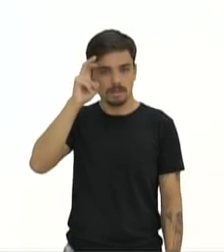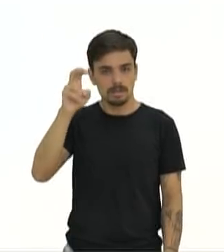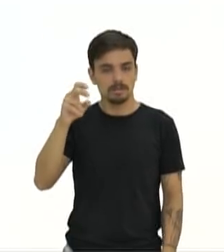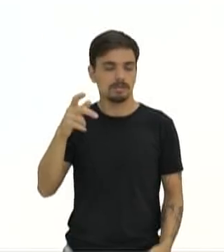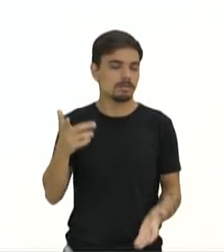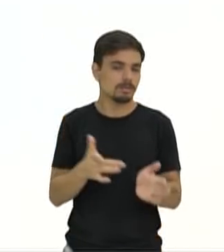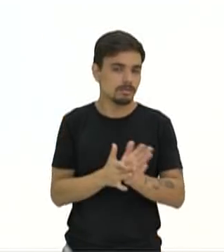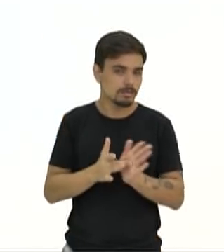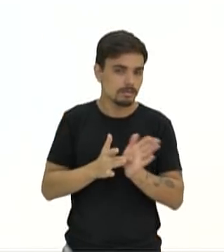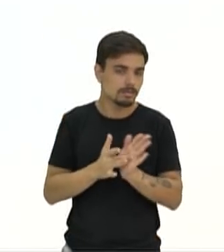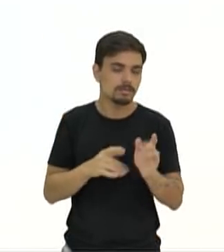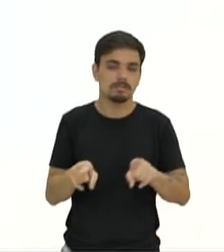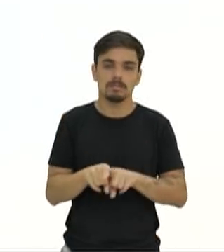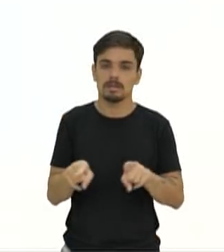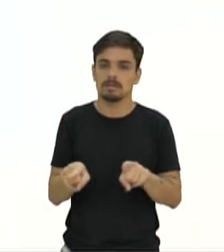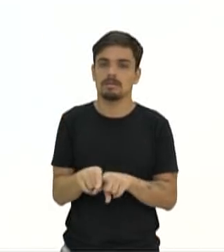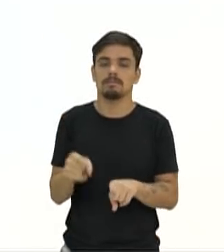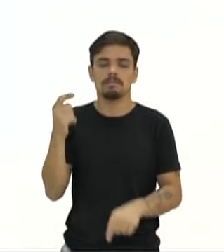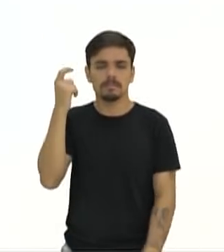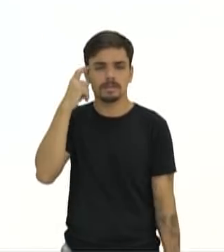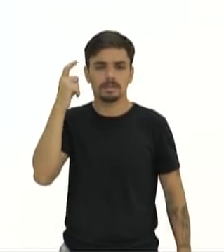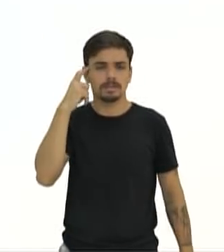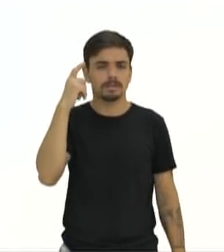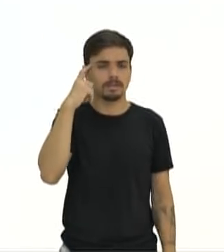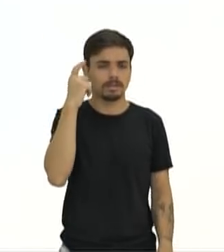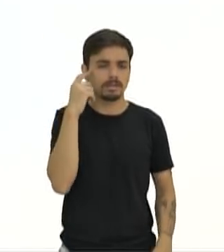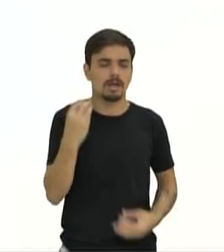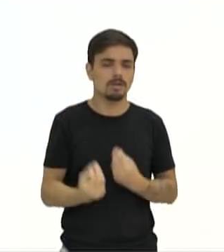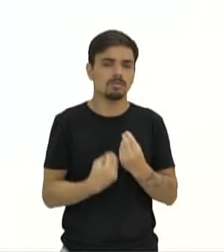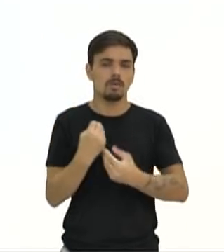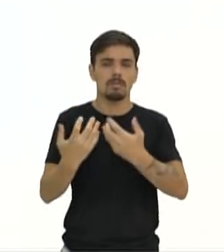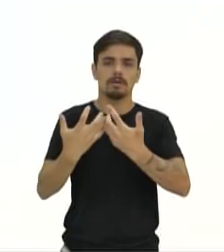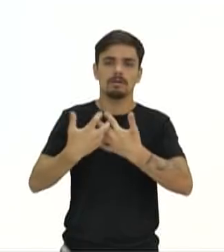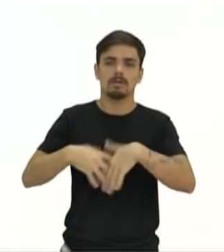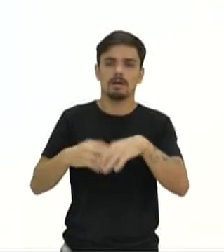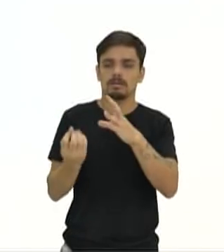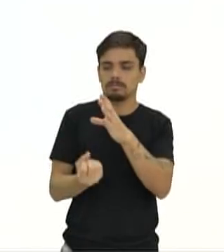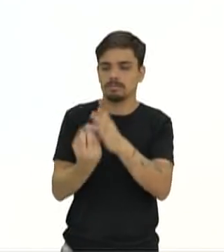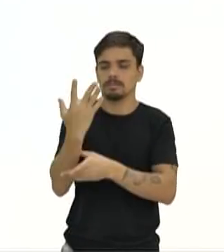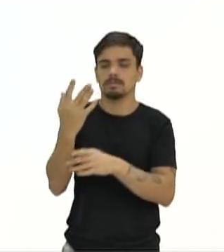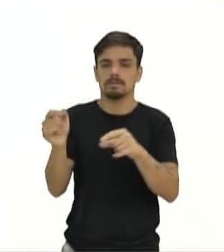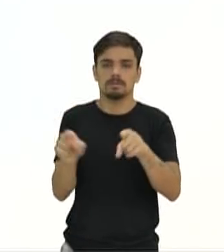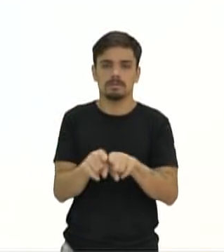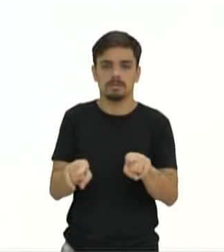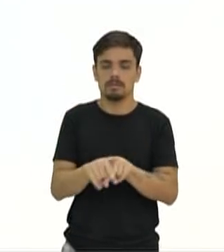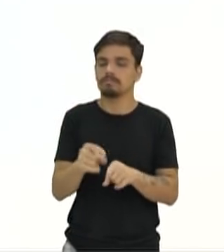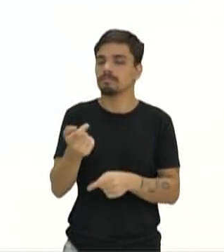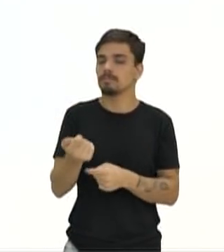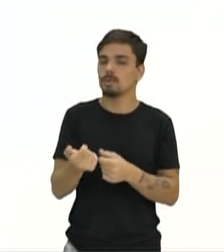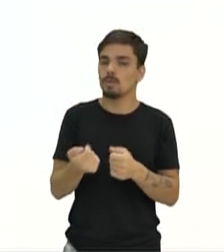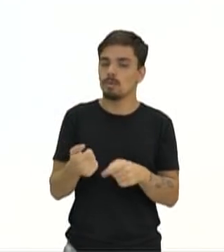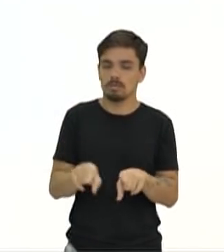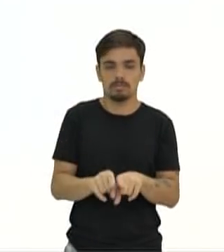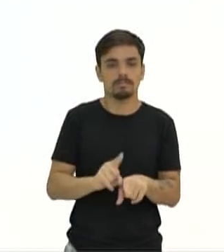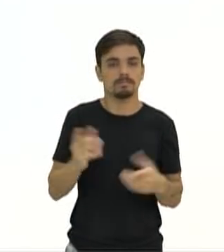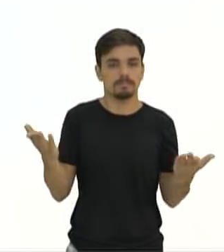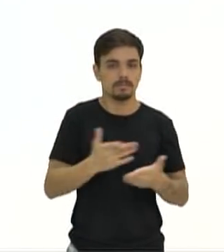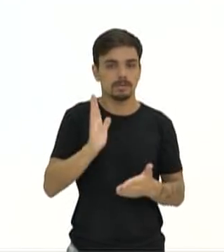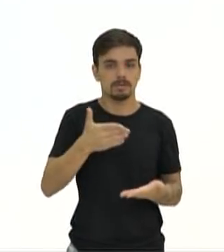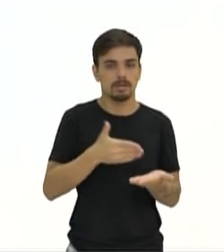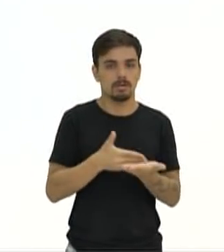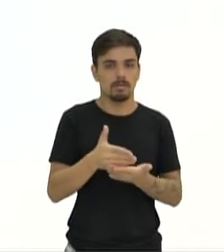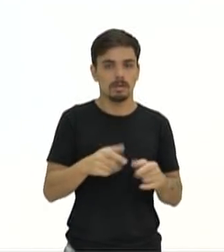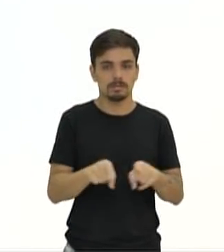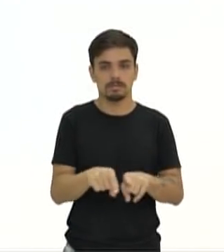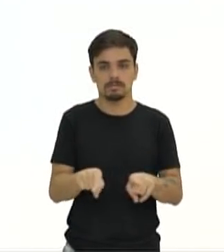gente pensar sobre essa questão da inteligência artificial, que ela está surgindo, muito aos poucos, e agora a gente já começa a